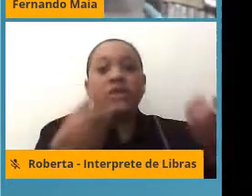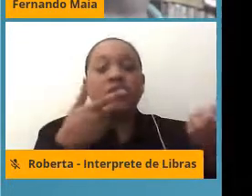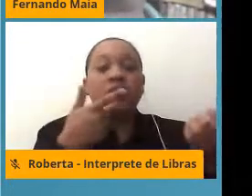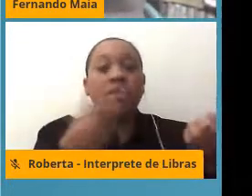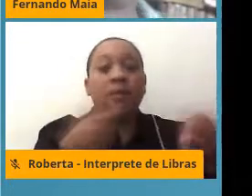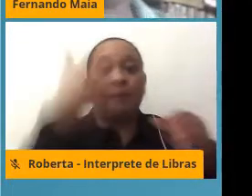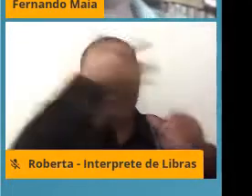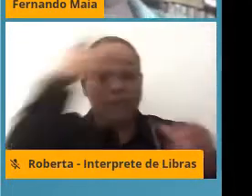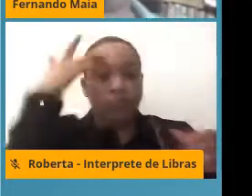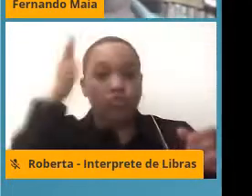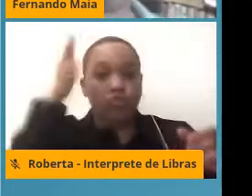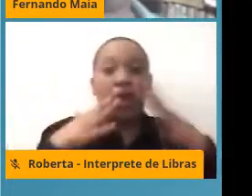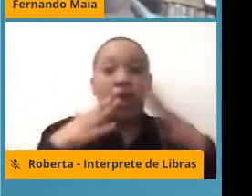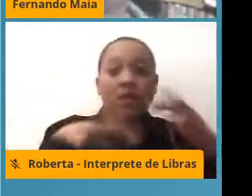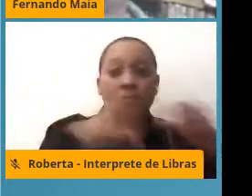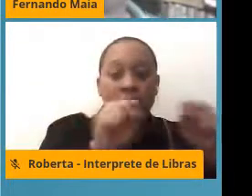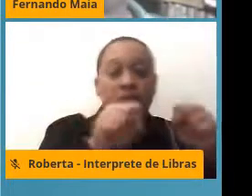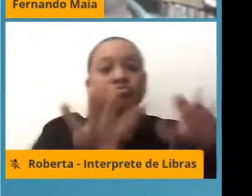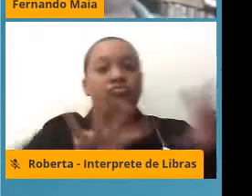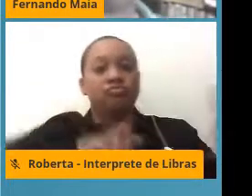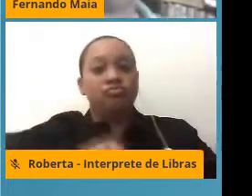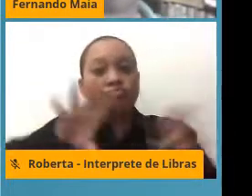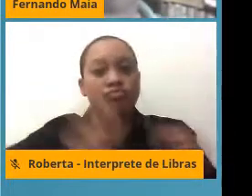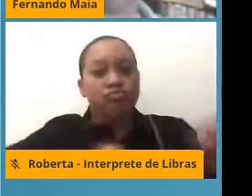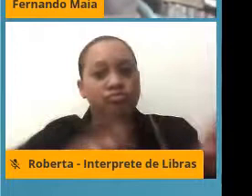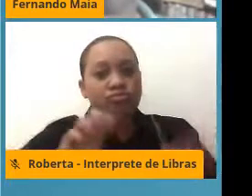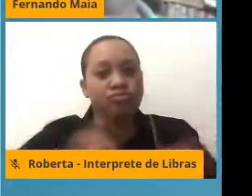e a gente tem vários subtipos diferentes que podem